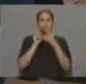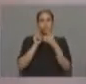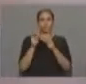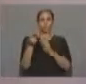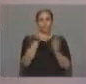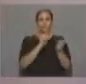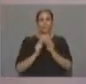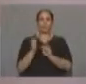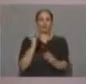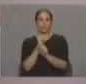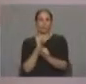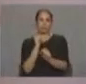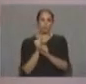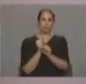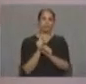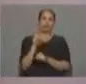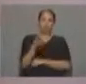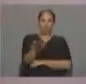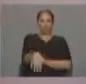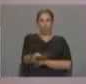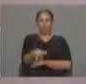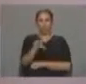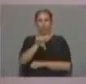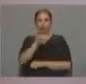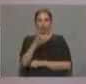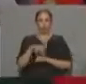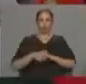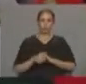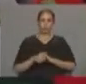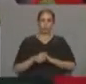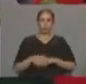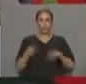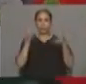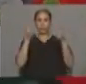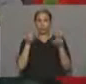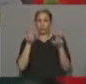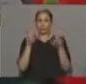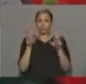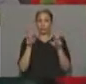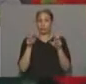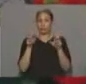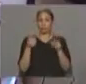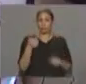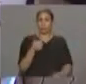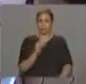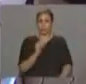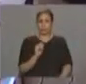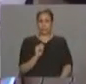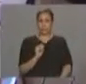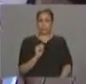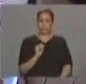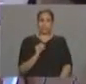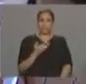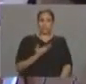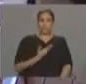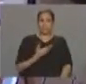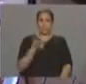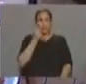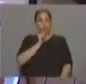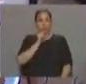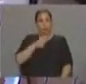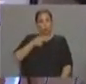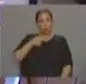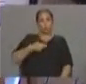emprego e da seriedade na região de 6 segundo o presidente dos tsd gestores têm sido camufladas pelo